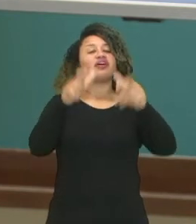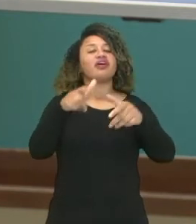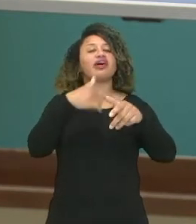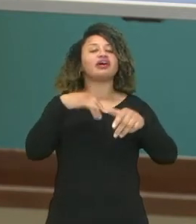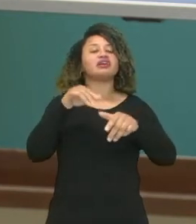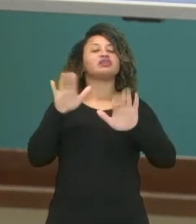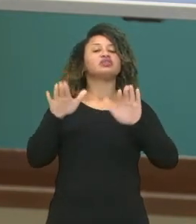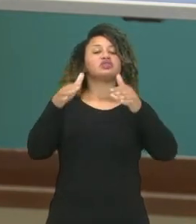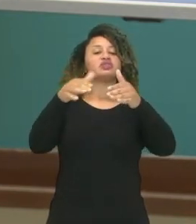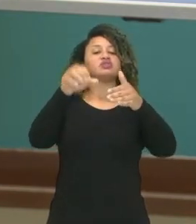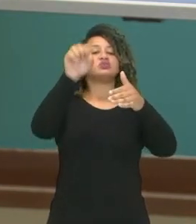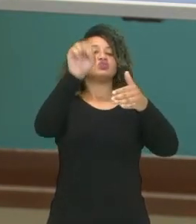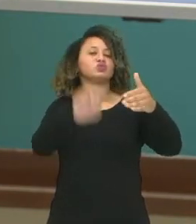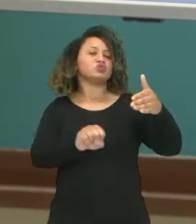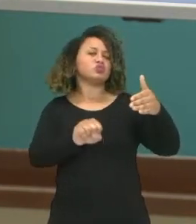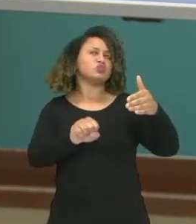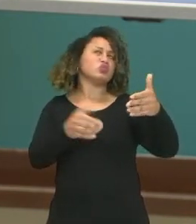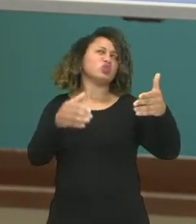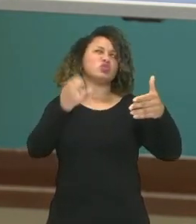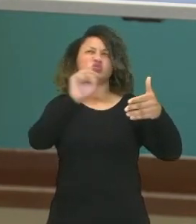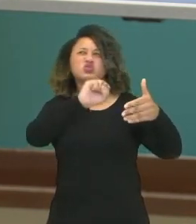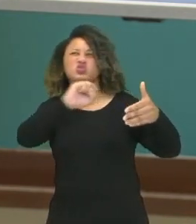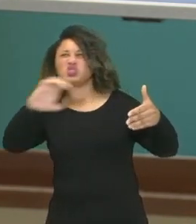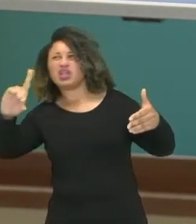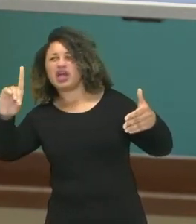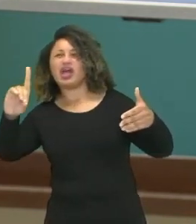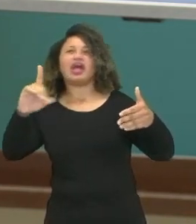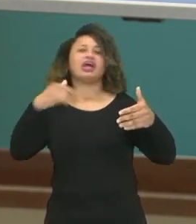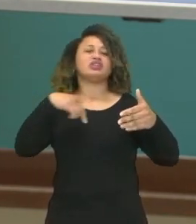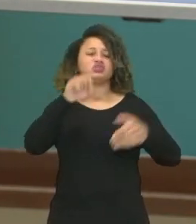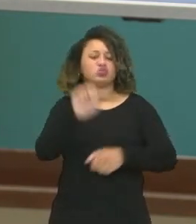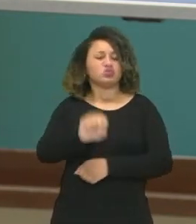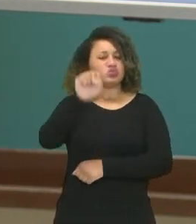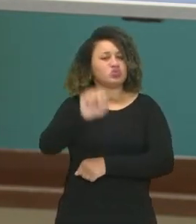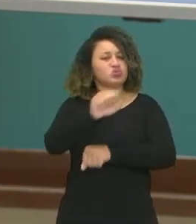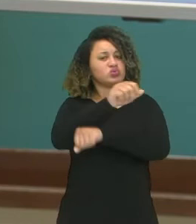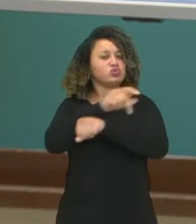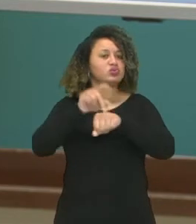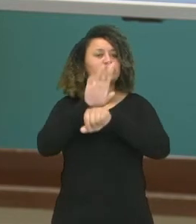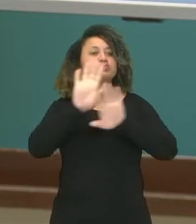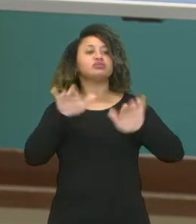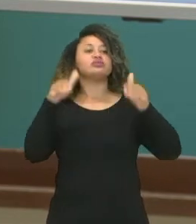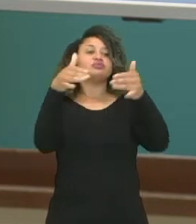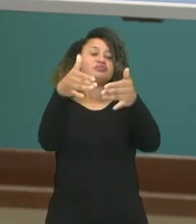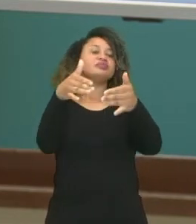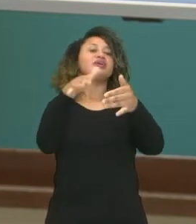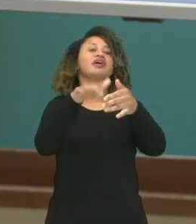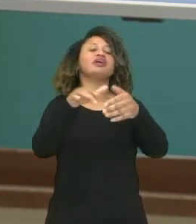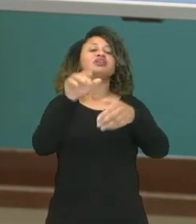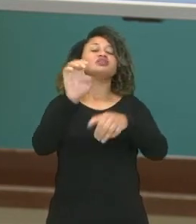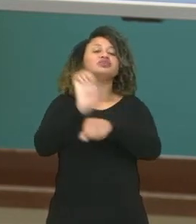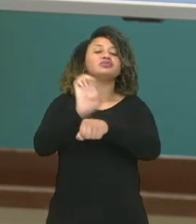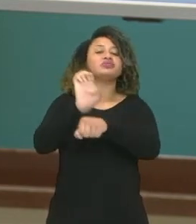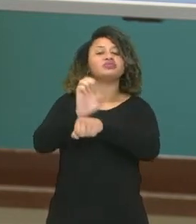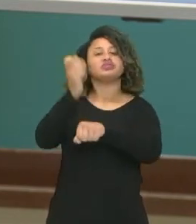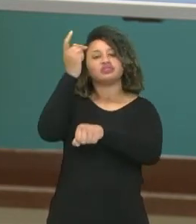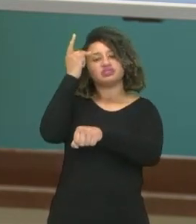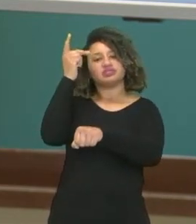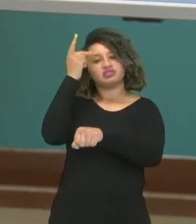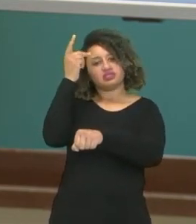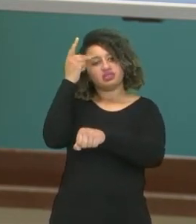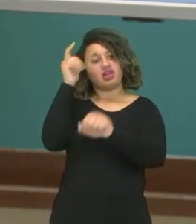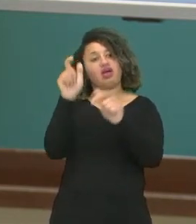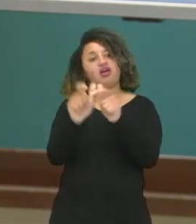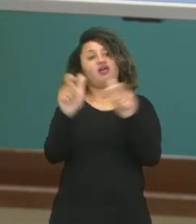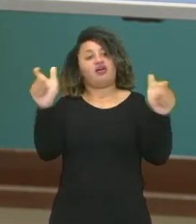centro-sul, atual região sudeste, região sul do país, especialmente estado de São Paulo, o que aumentou